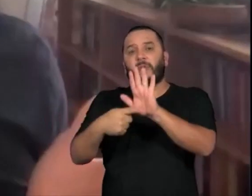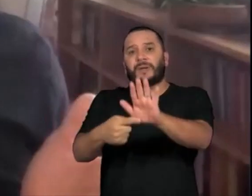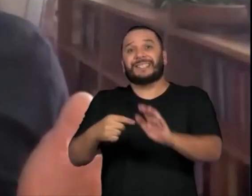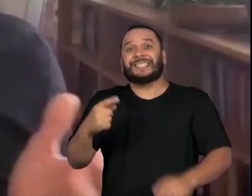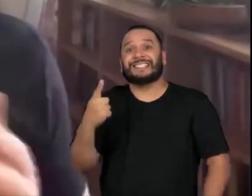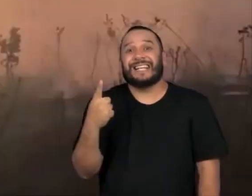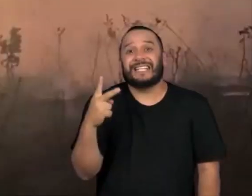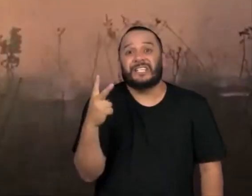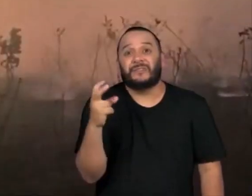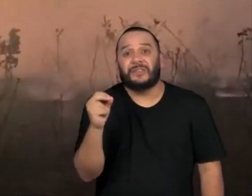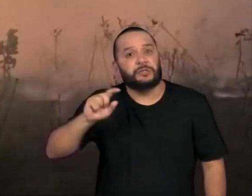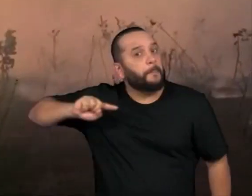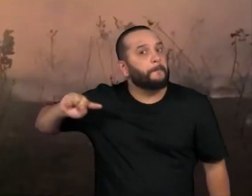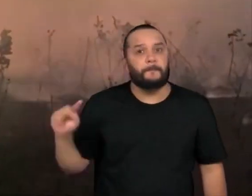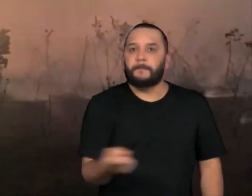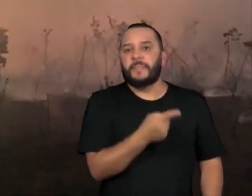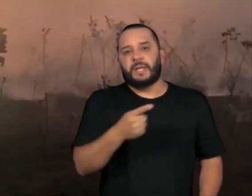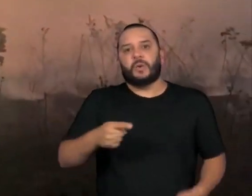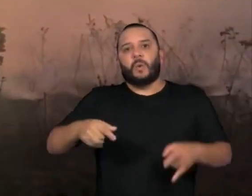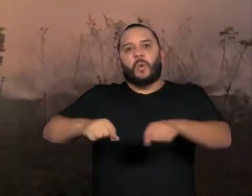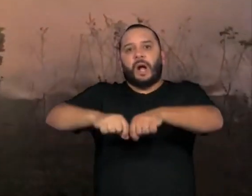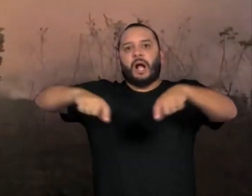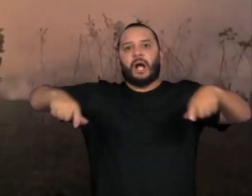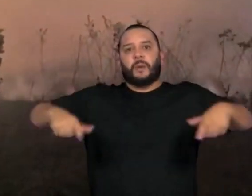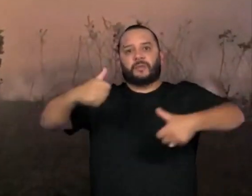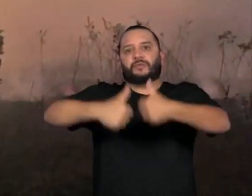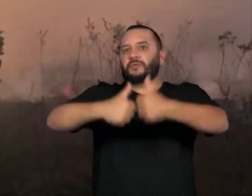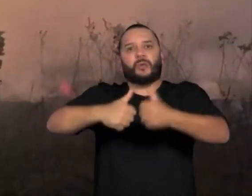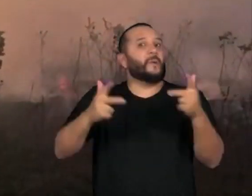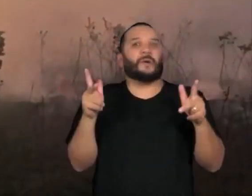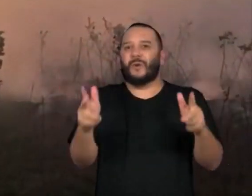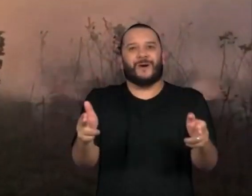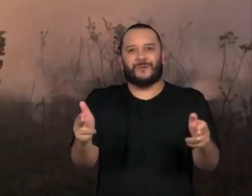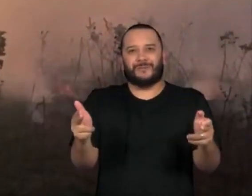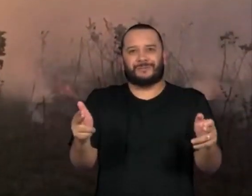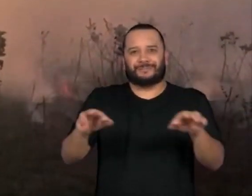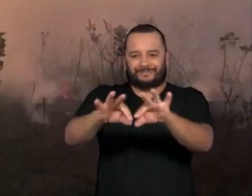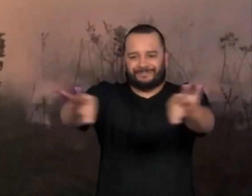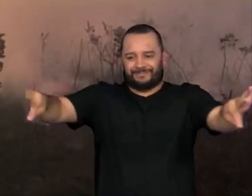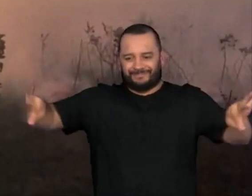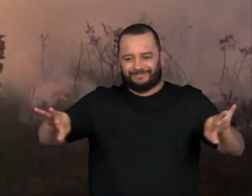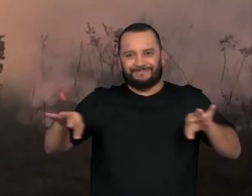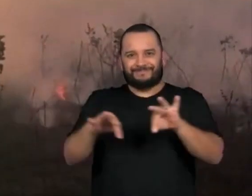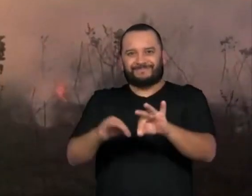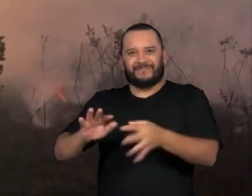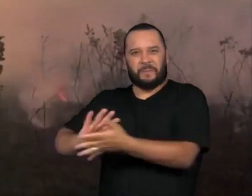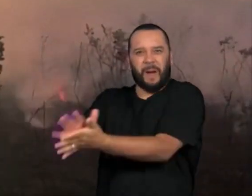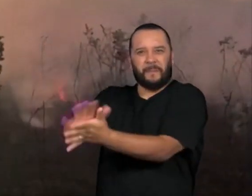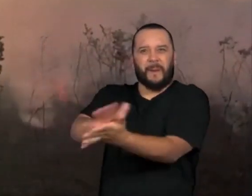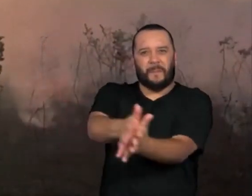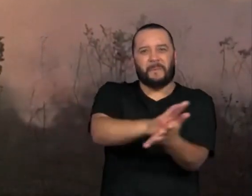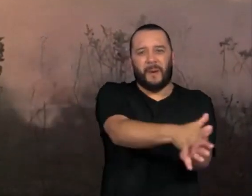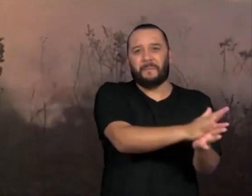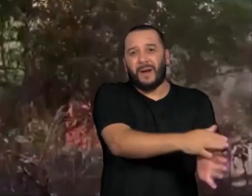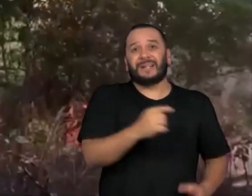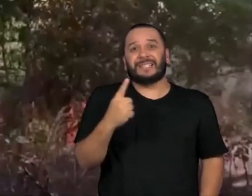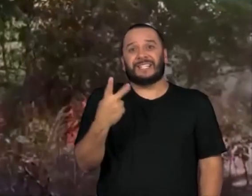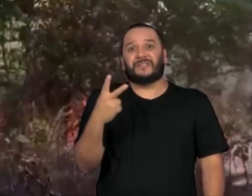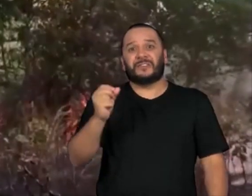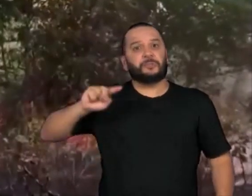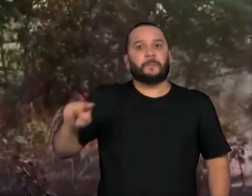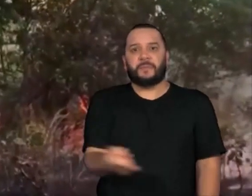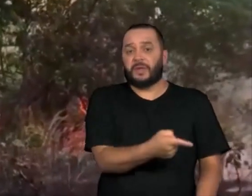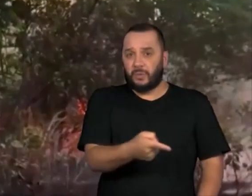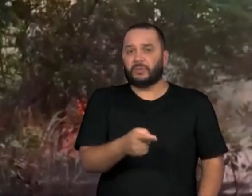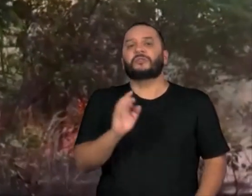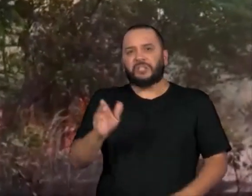futebol desmatados só esse ano. A gente fala muito do Dia do Fogo, que aconteceu em 2019, uma ação criminosa e orquestrada